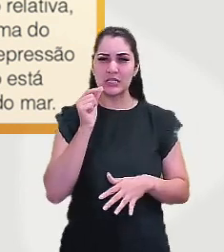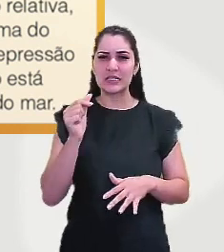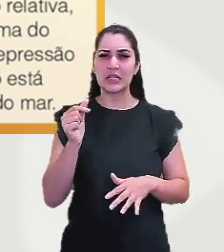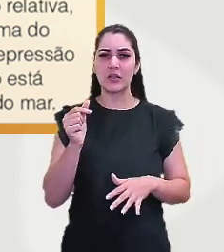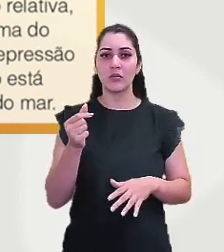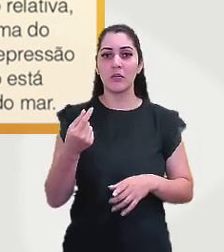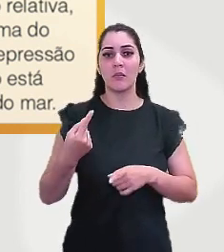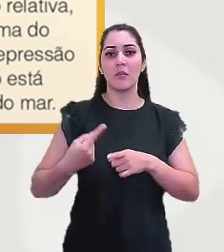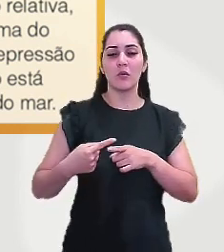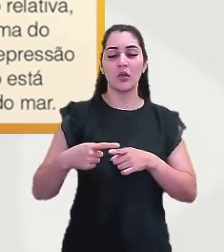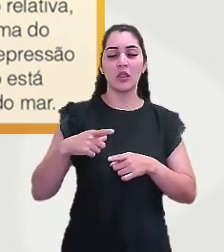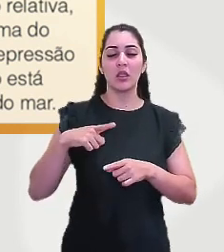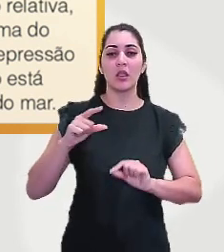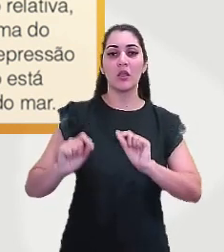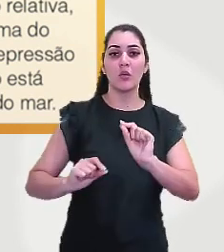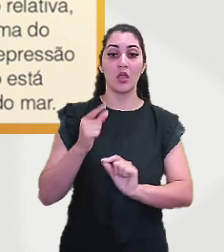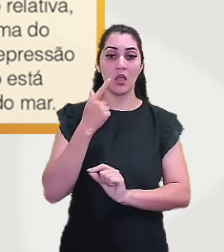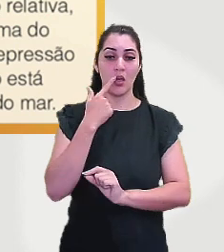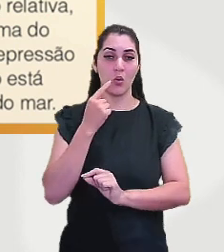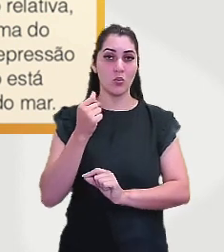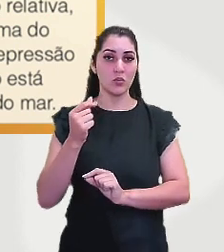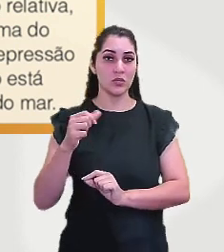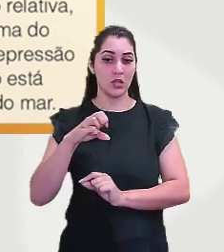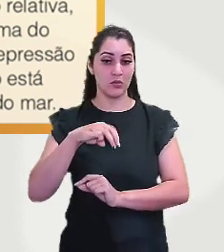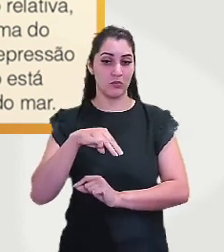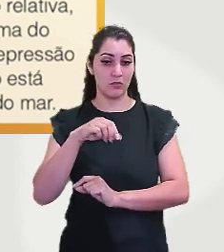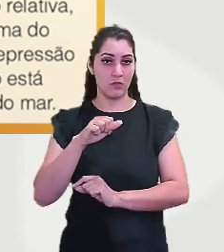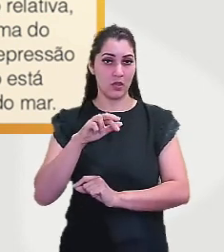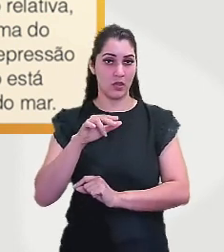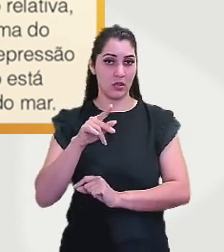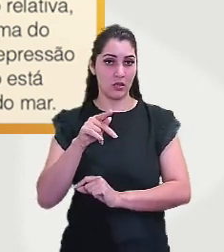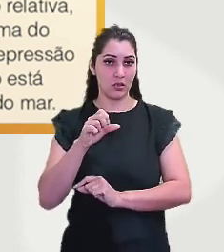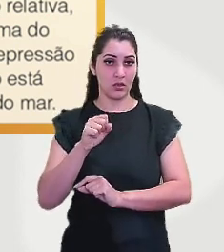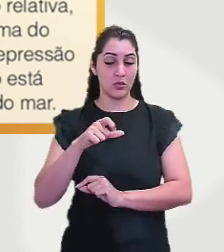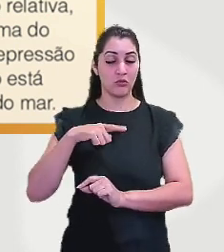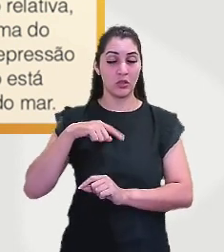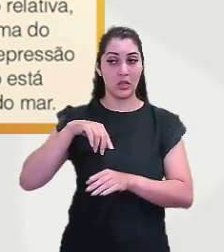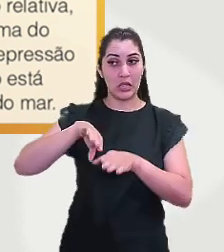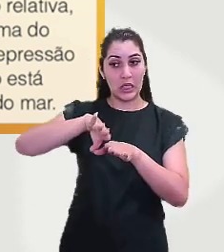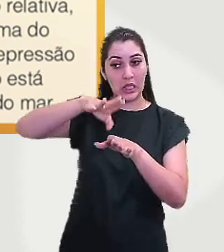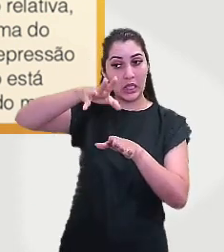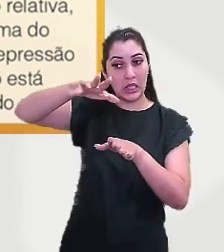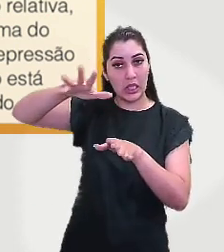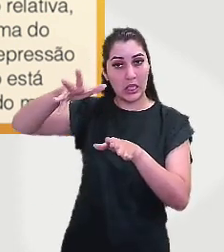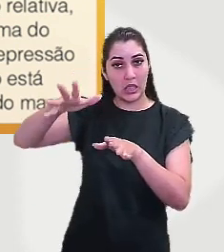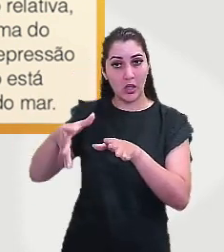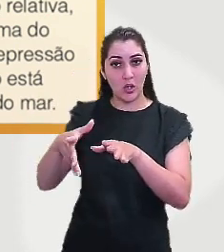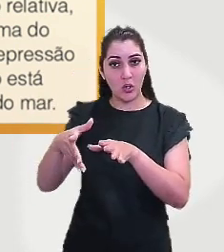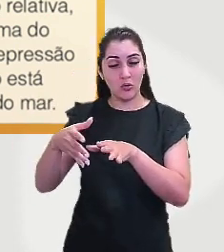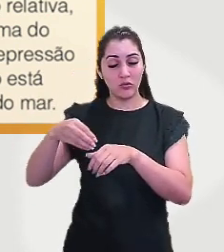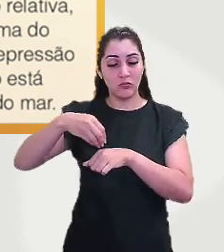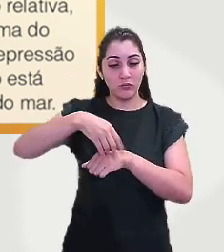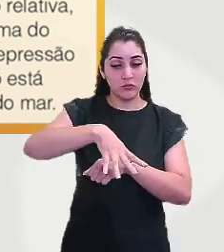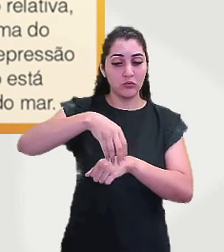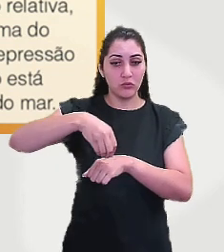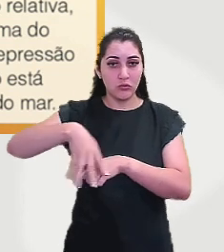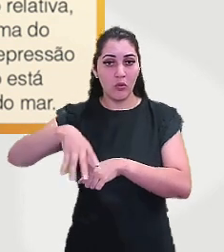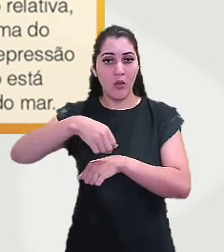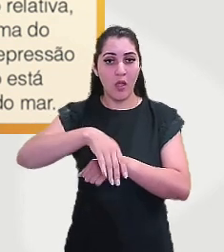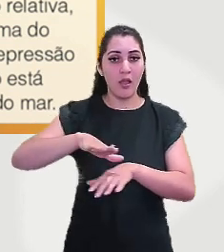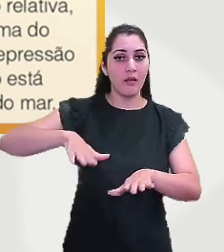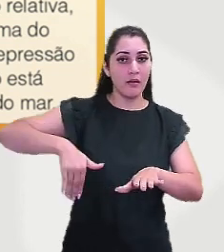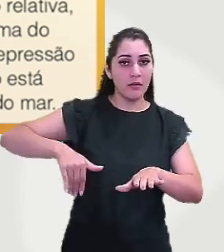que os sais marinhos que são trazidos das áreas mais altas das rochas não estão depositados na praia. Inclusive, aquelas areias também são